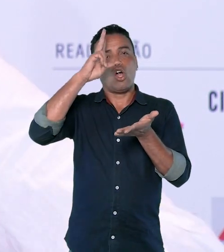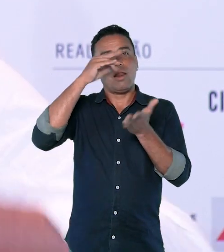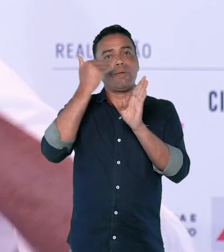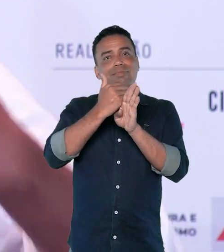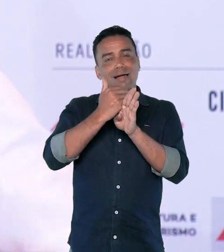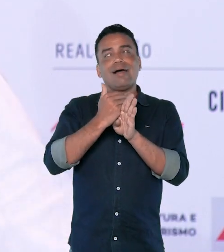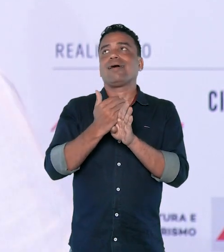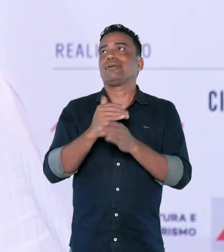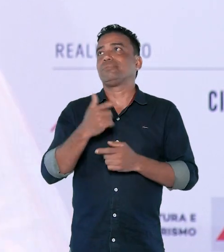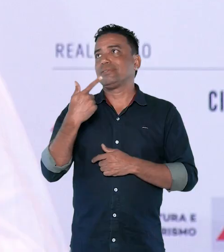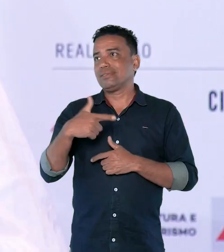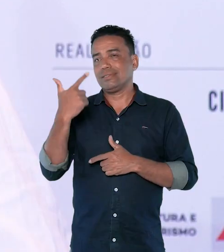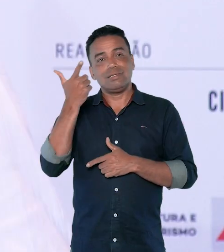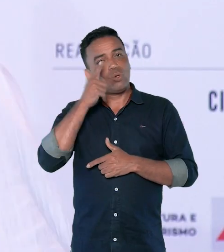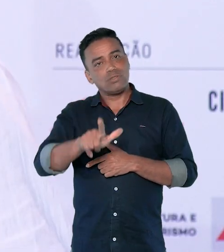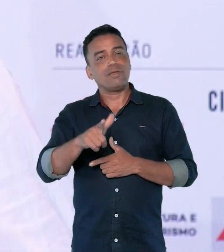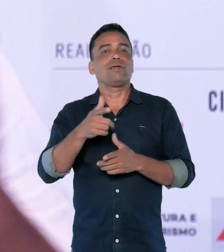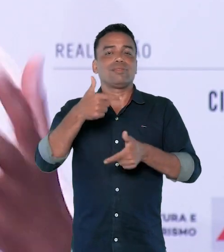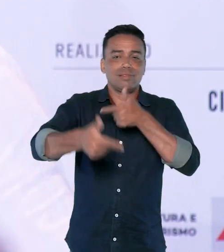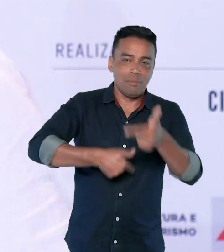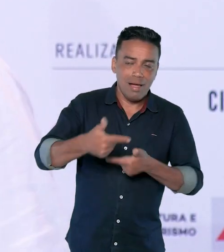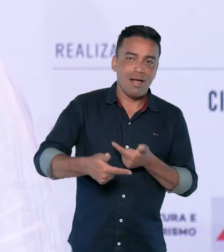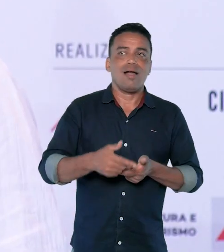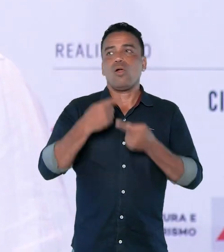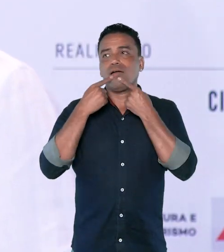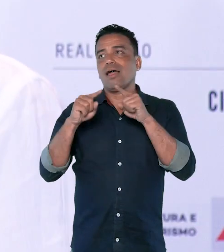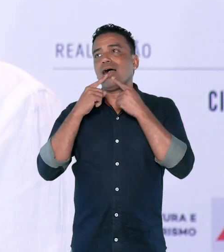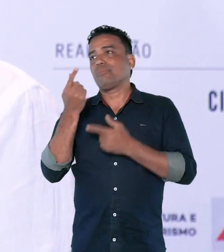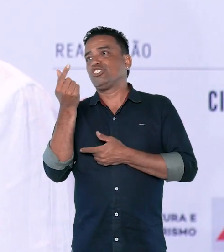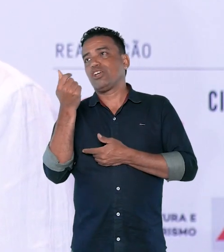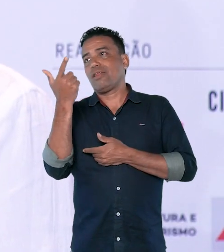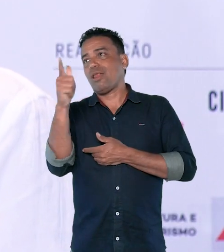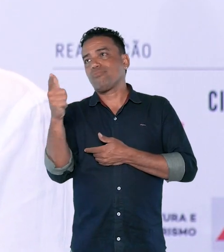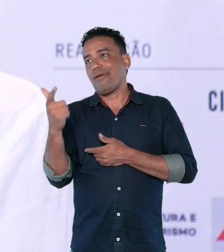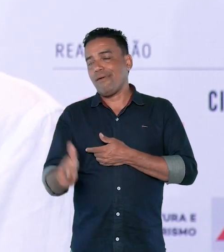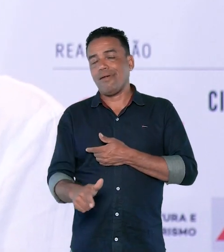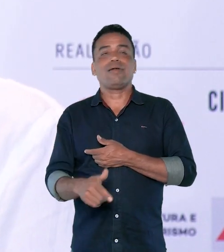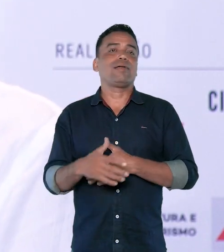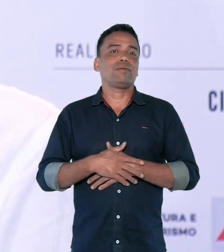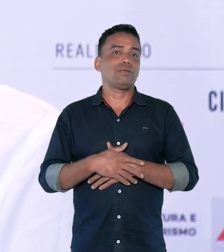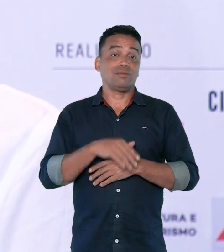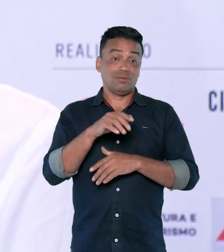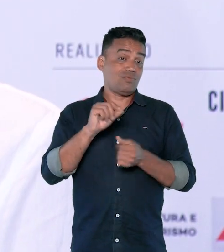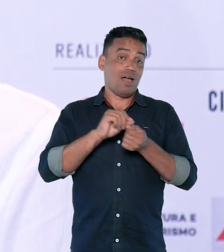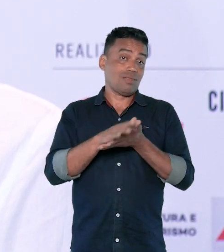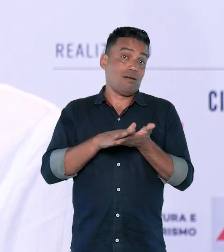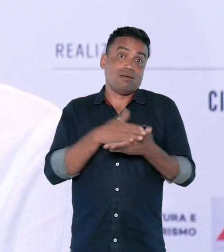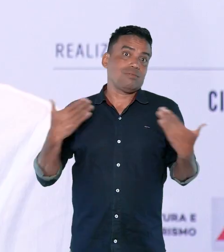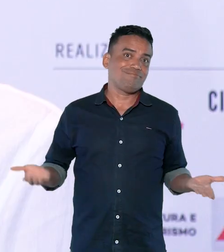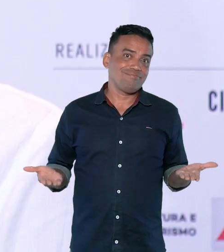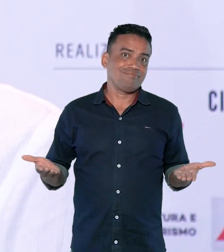emprego, que ele não tem dinheiro, e reclama, e meu Deus, não tenho dinheiro, preciso dar um jeito, e ele não dá um jeito.